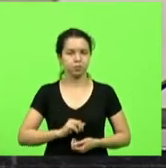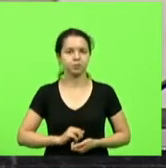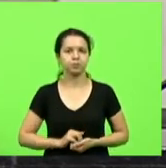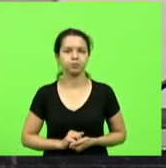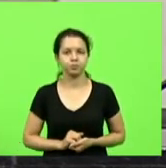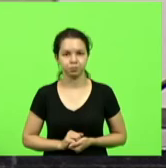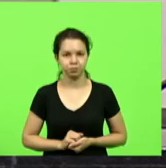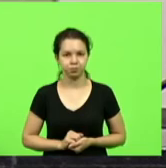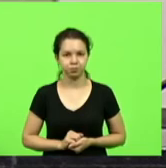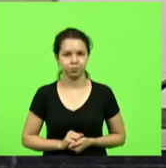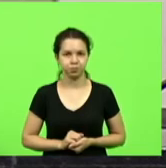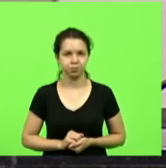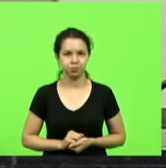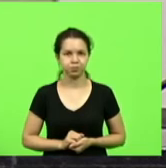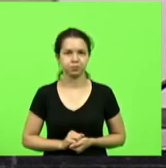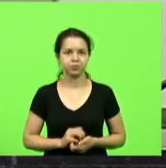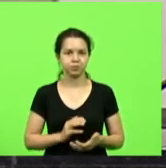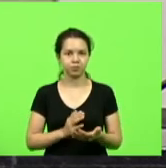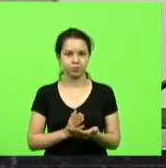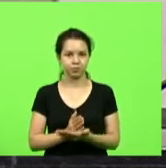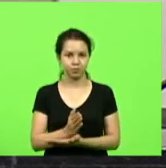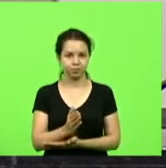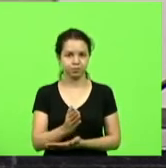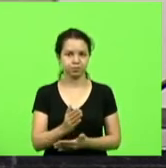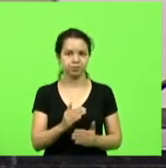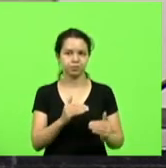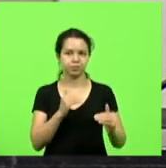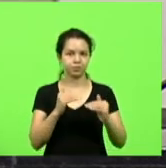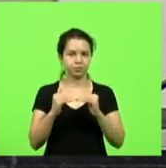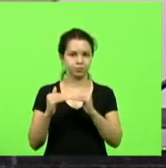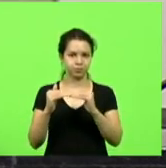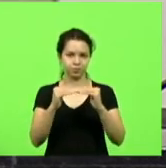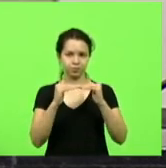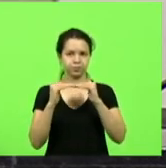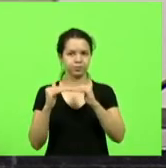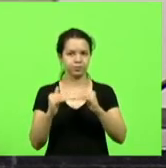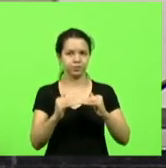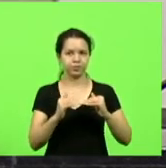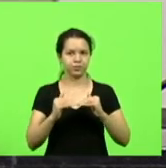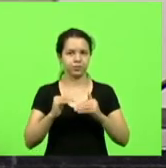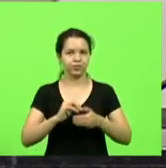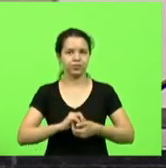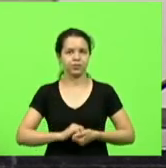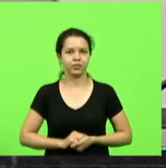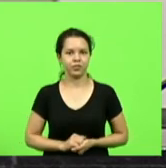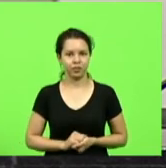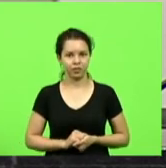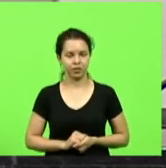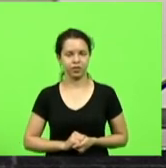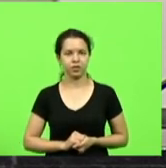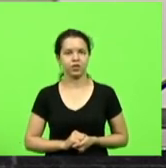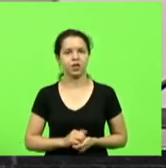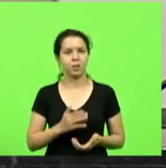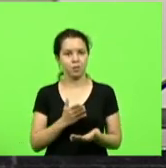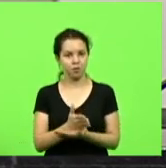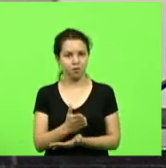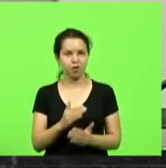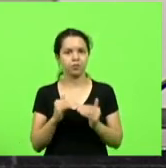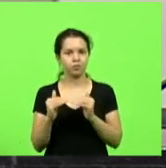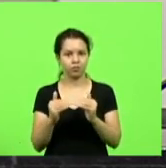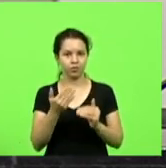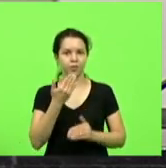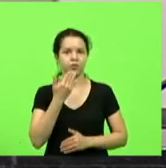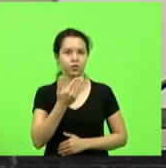aprovam, permaneçam como se encontra. Aprovado por unanimidade o pedido de informação 431 e aprovado por unanimidade o pedido de